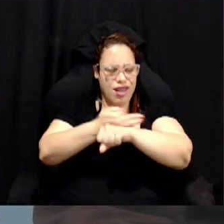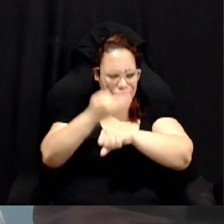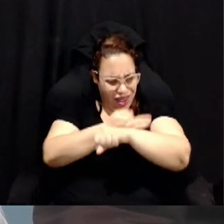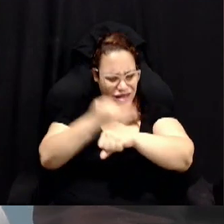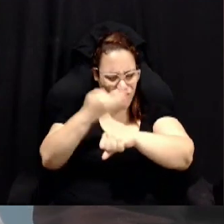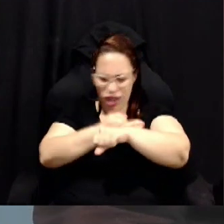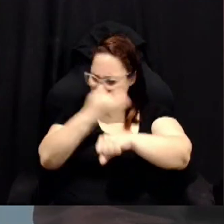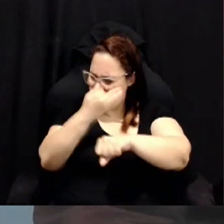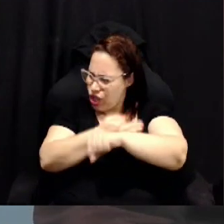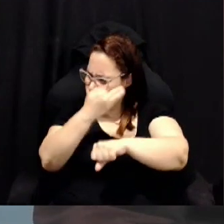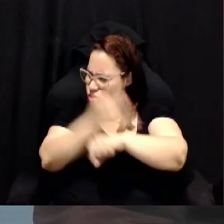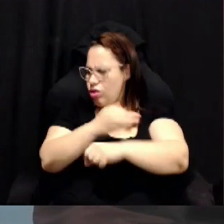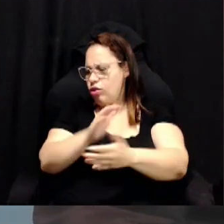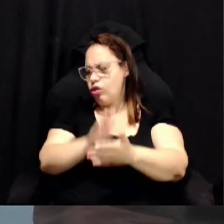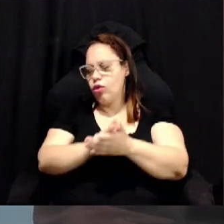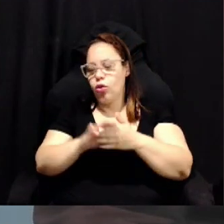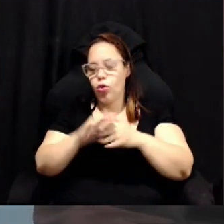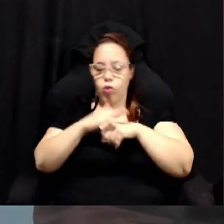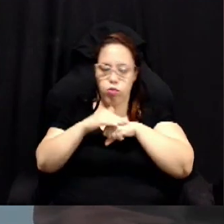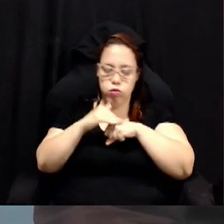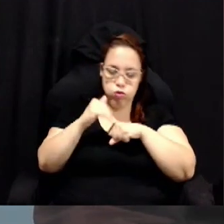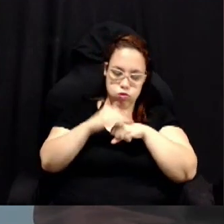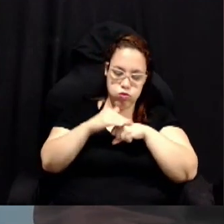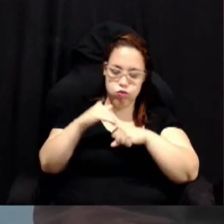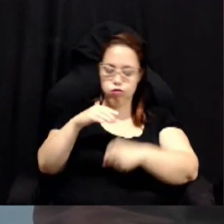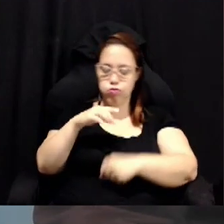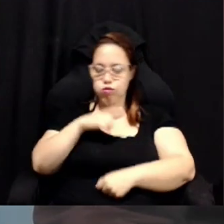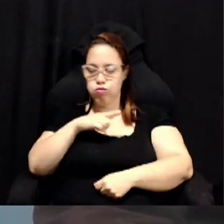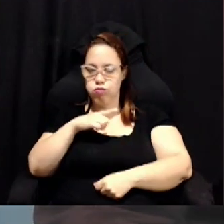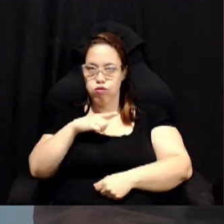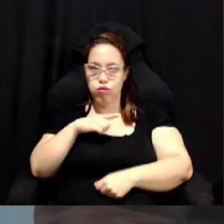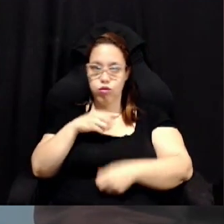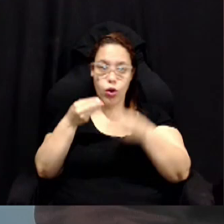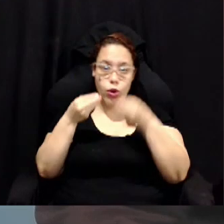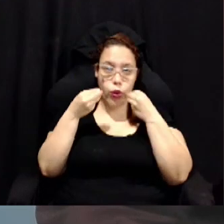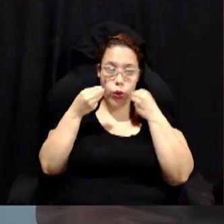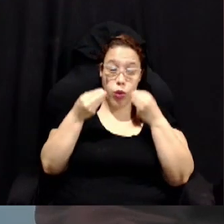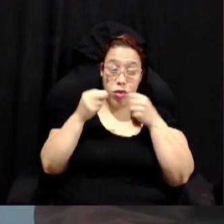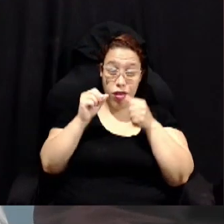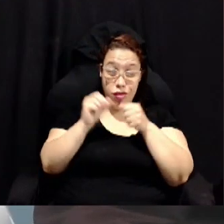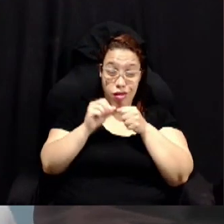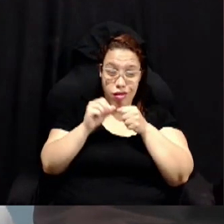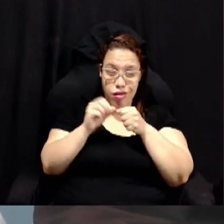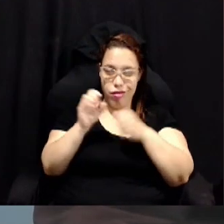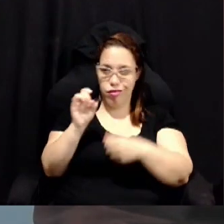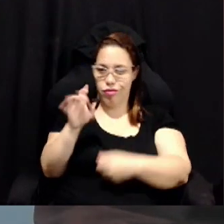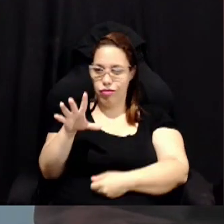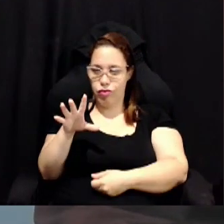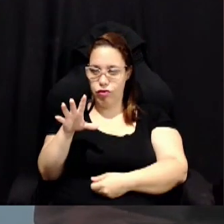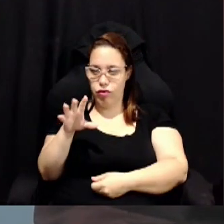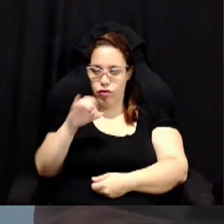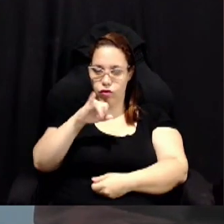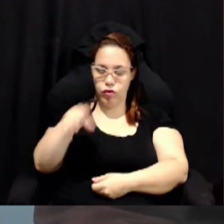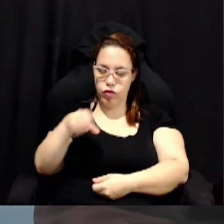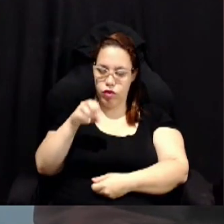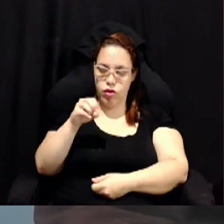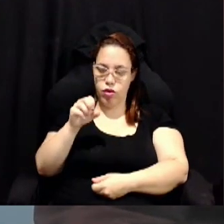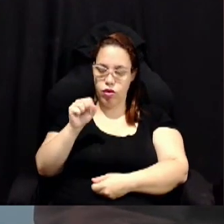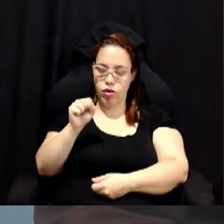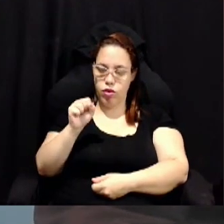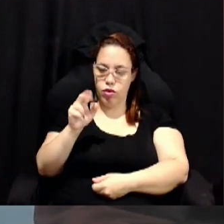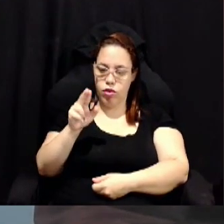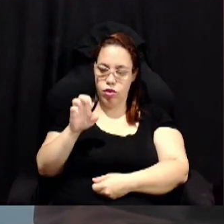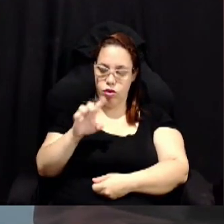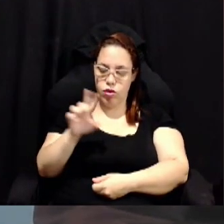E o carinho que ela trata, da forma que ela trata, não só o Joshua, mas todos os